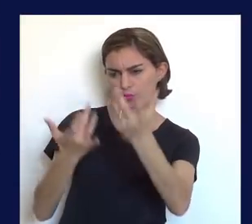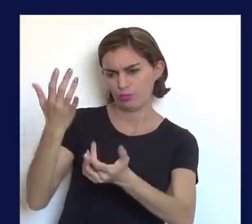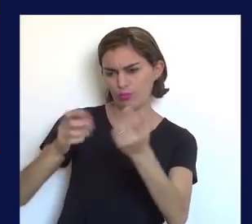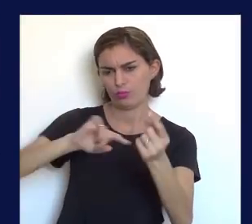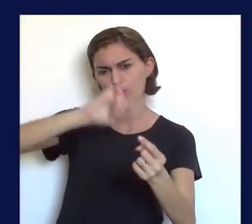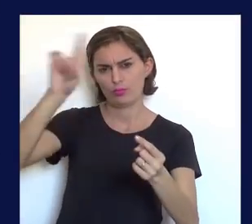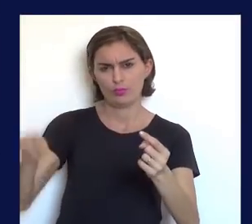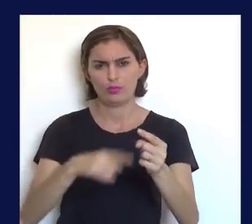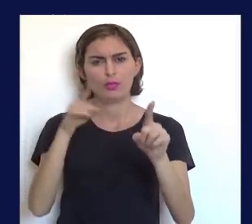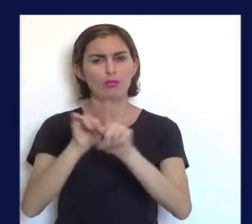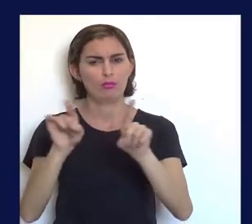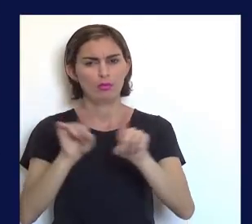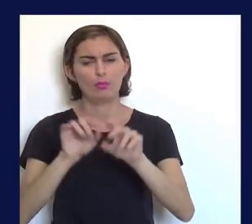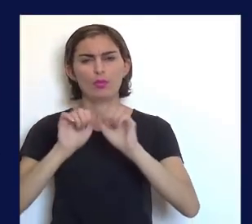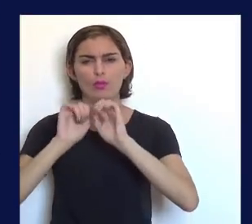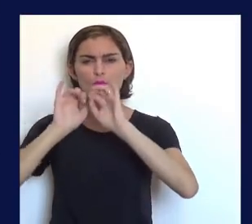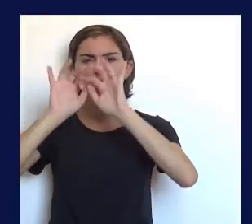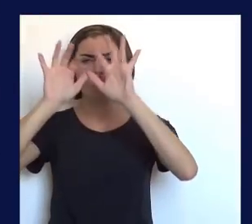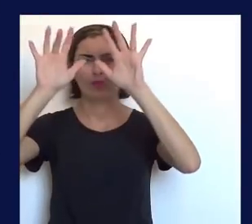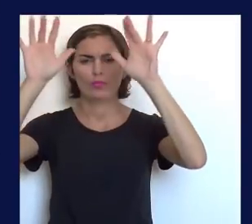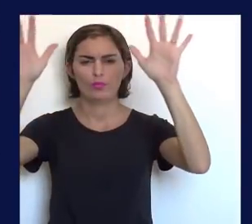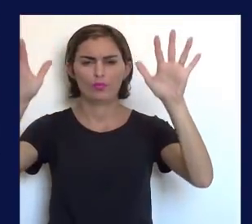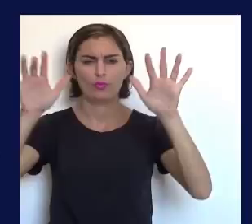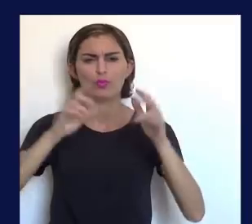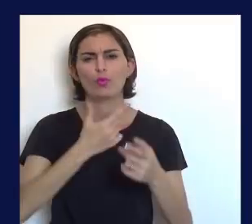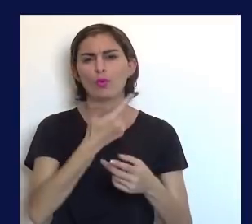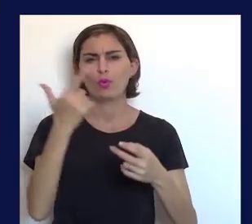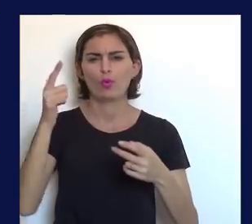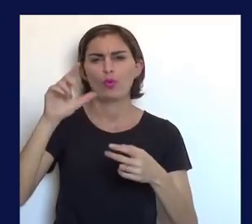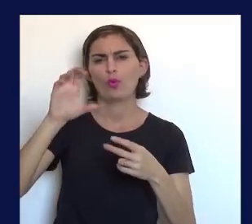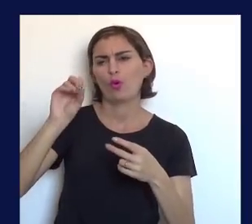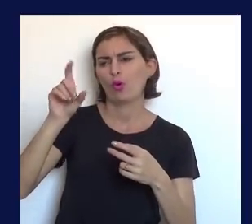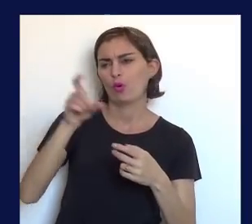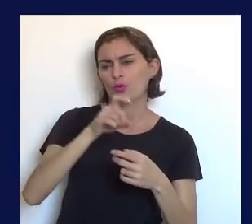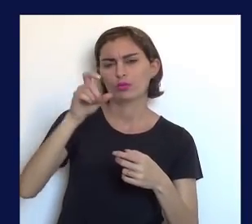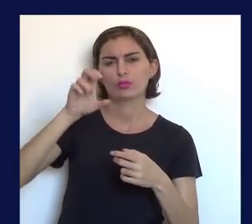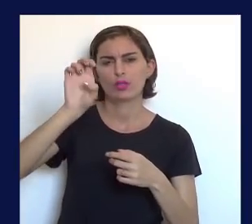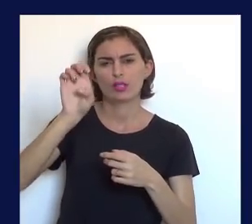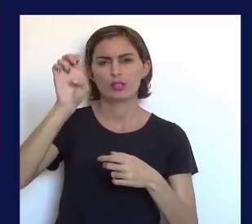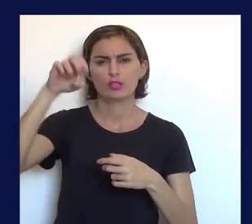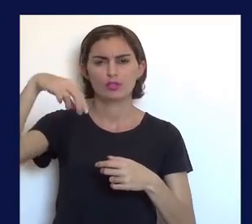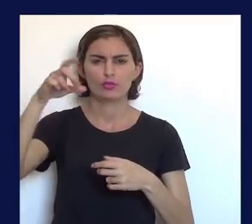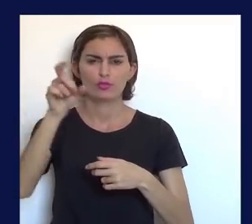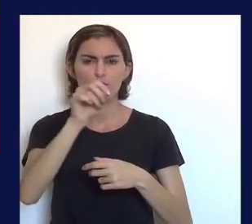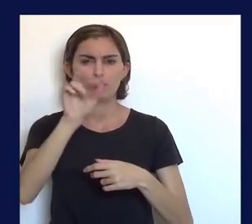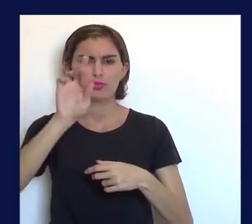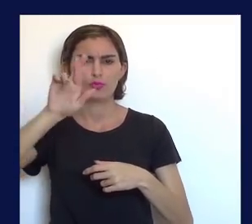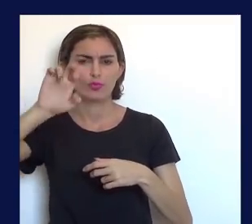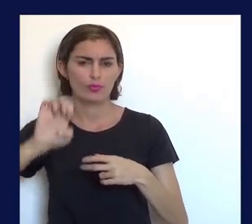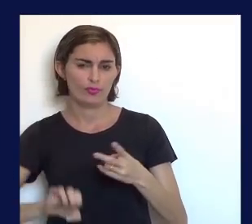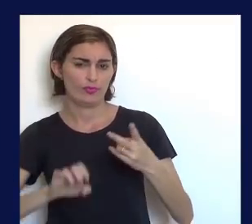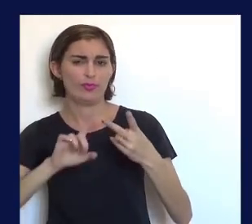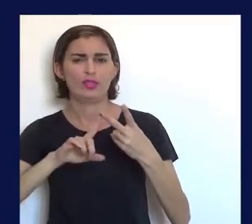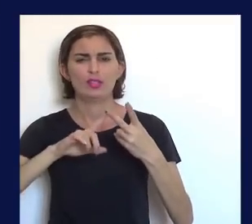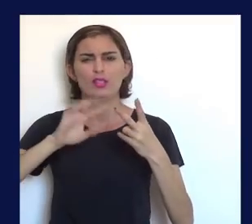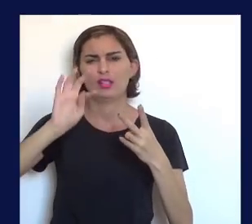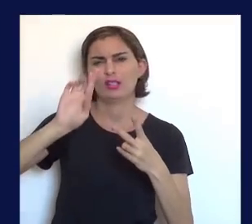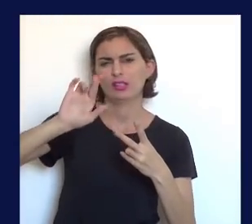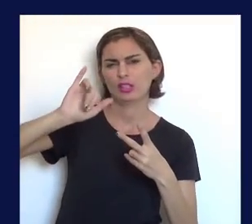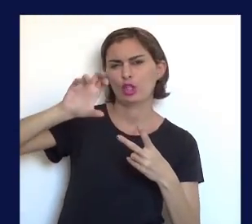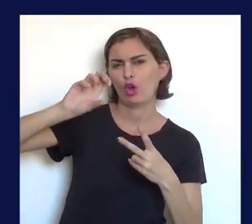pneu, ele também queima e libera para o ar atmosférico óxidos de enxofre, o dióxido de enxofre,